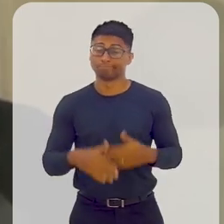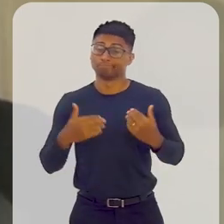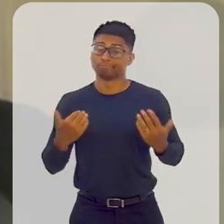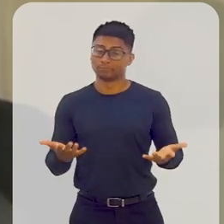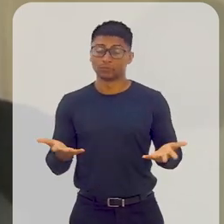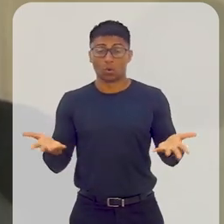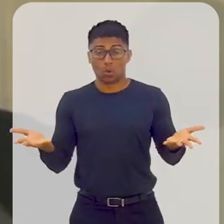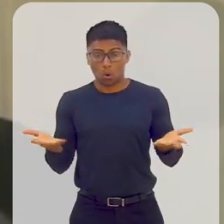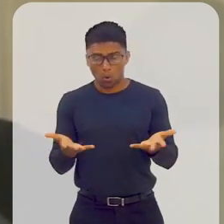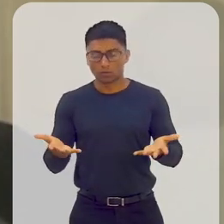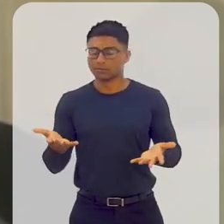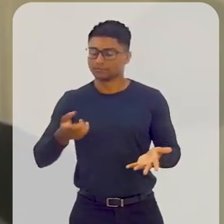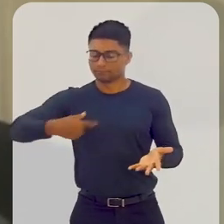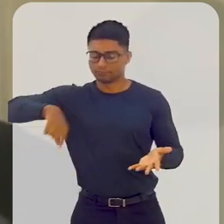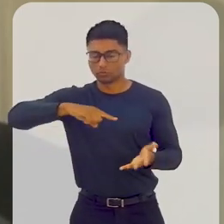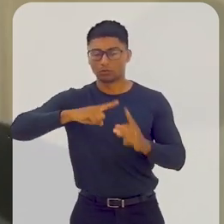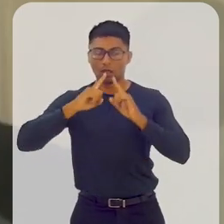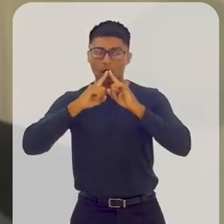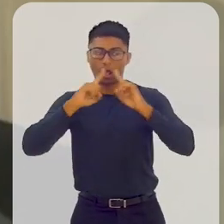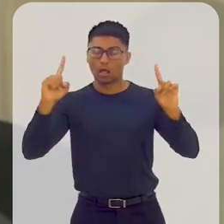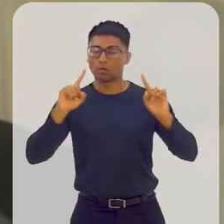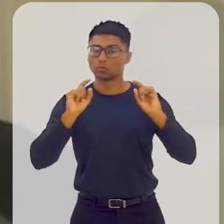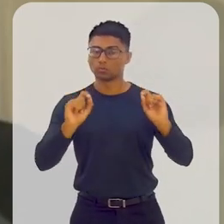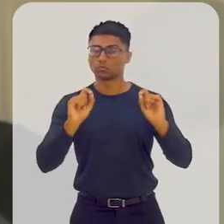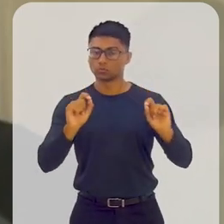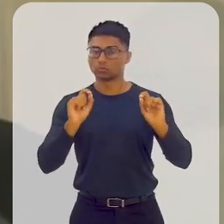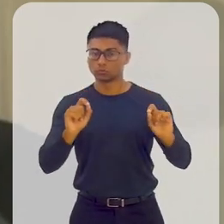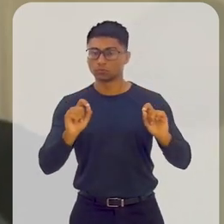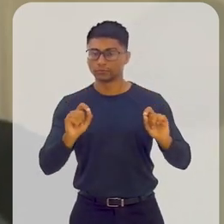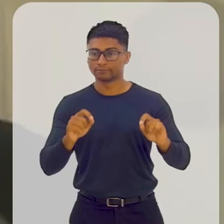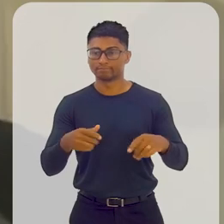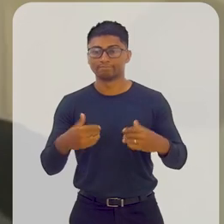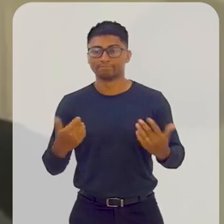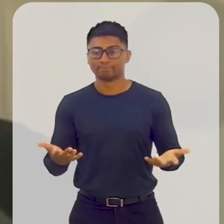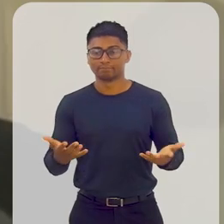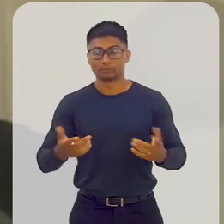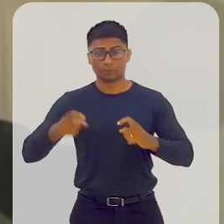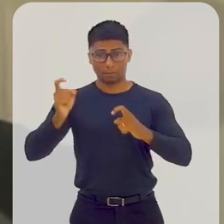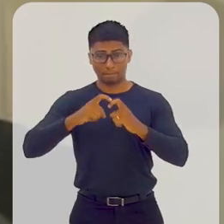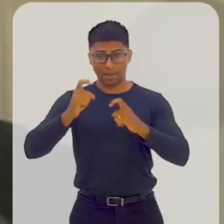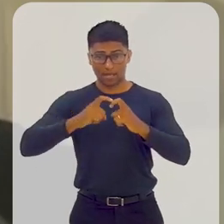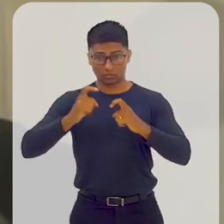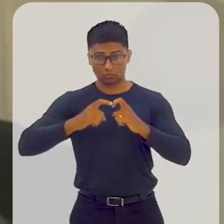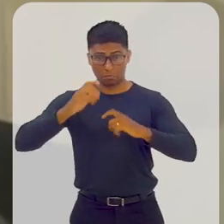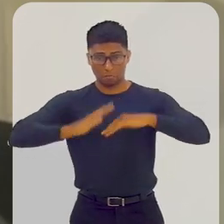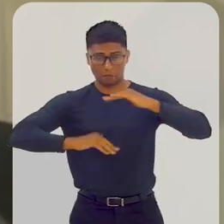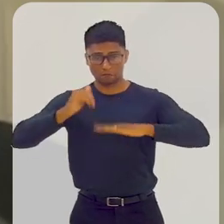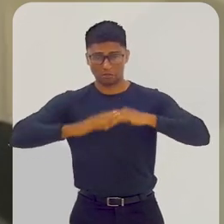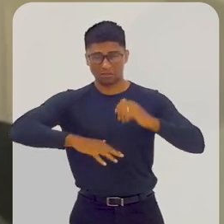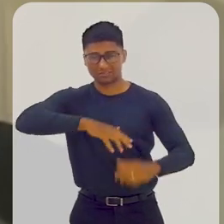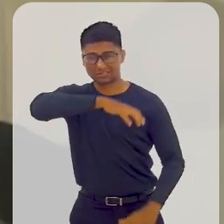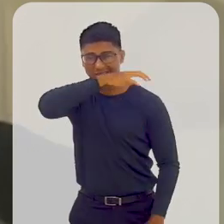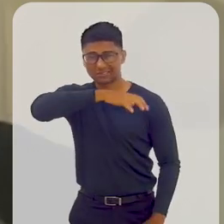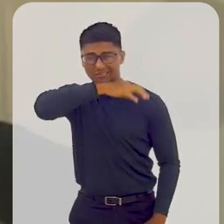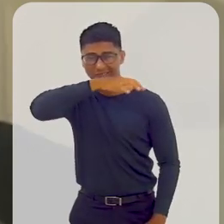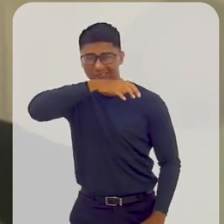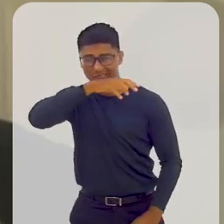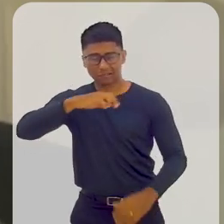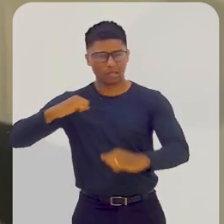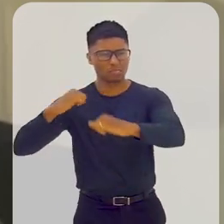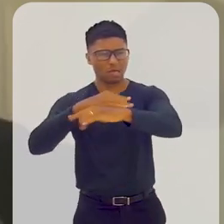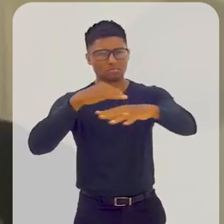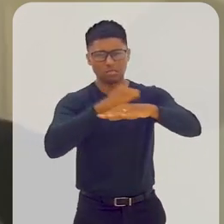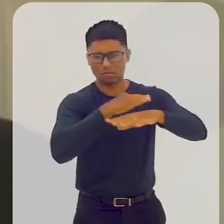vejo que a nossa crítica hoje, né, é justamente isso aí. Nós não temos médico veterinário suficiente hoje